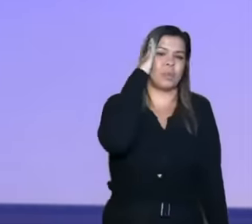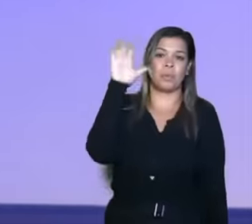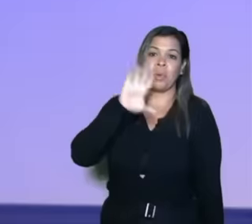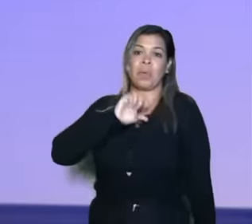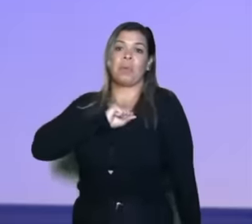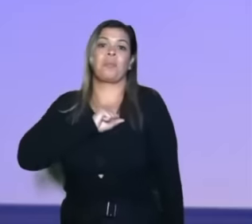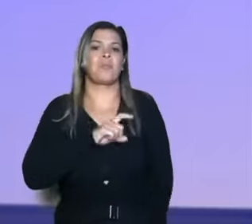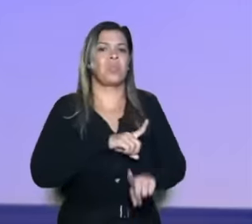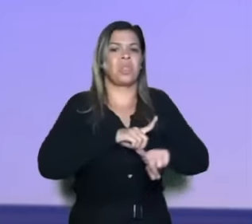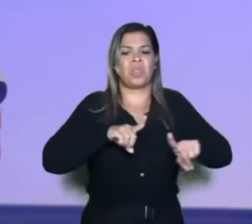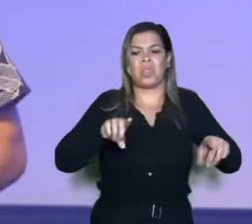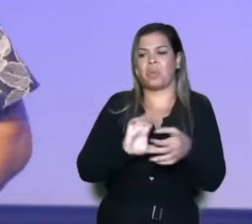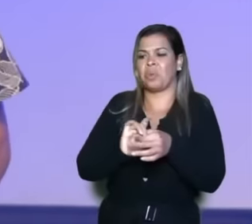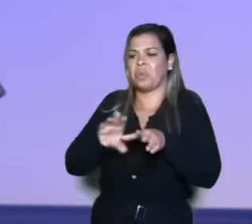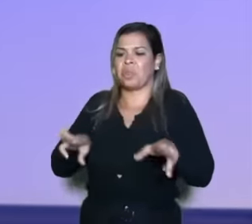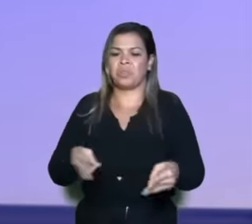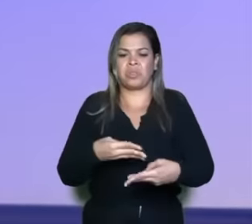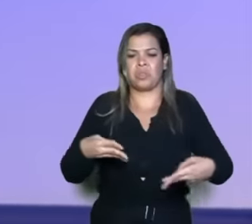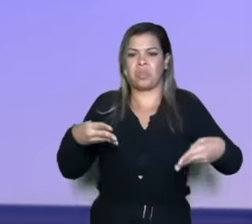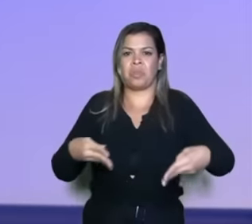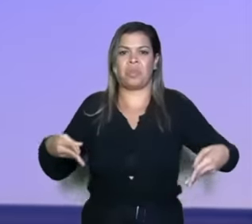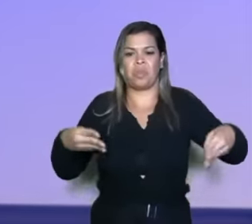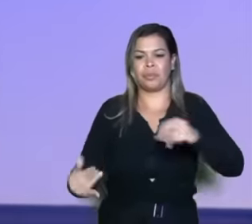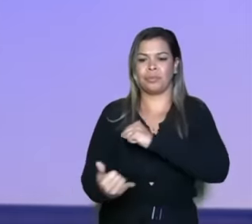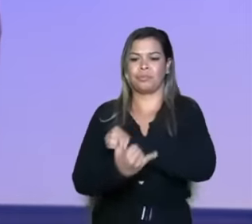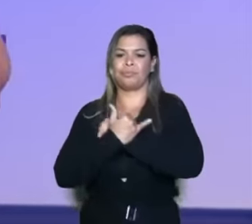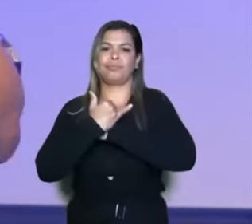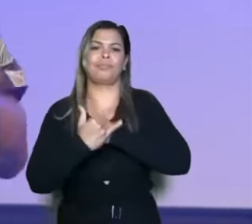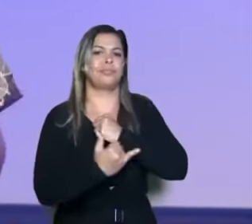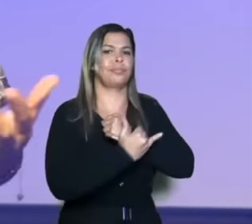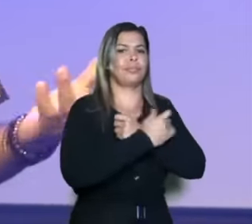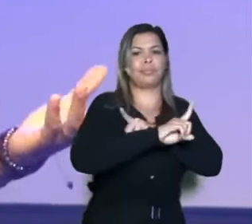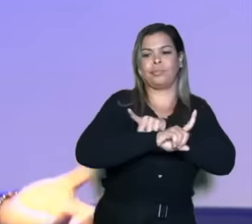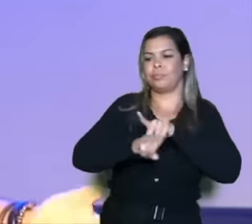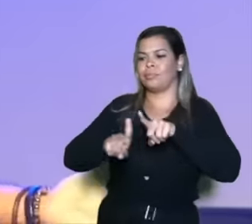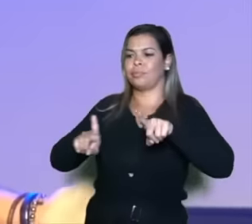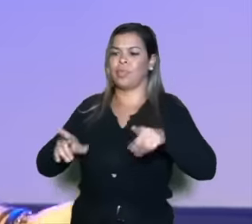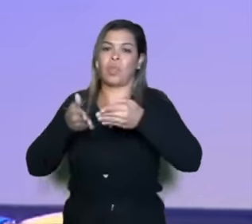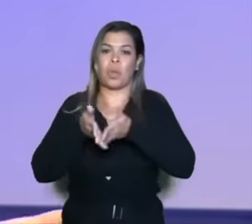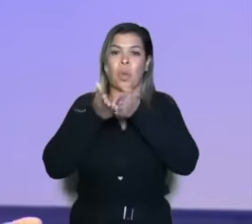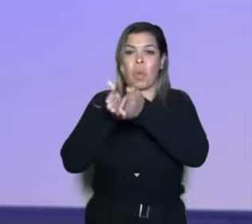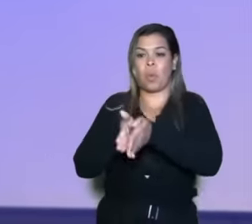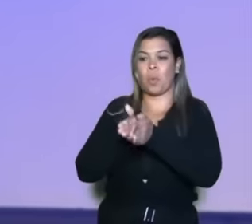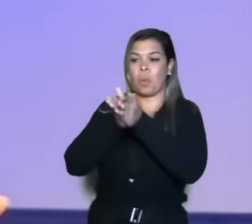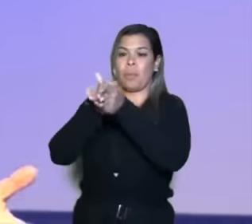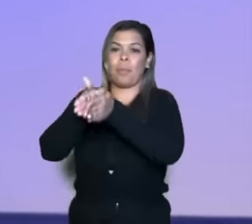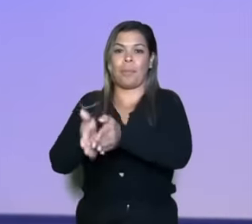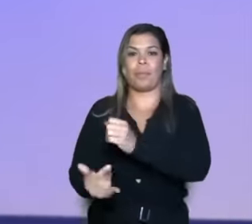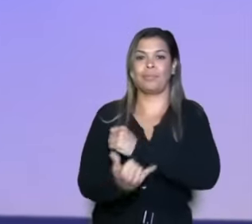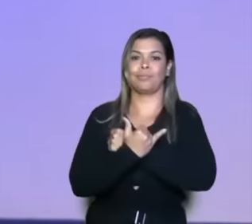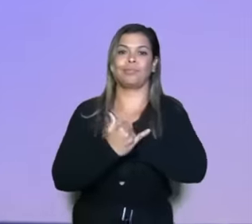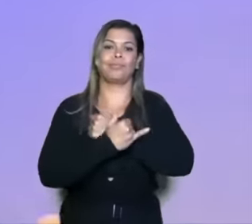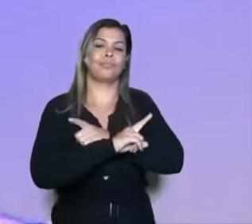Não deixe a rede te enganar, não. Não deixe o barco te enganar. Pois